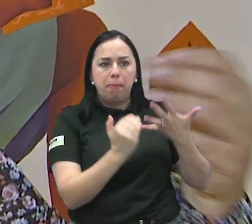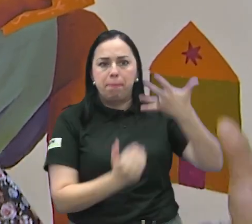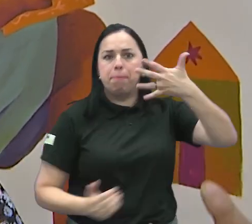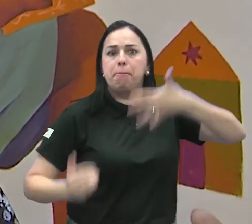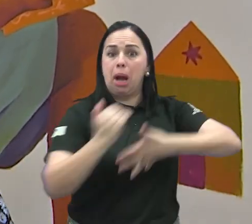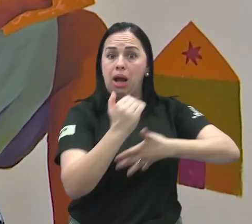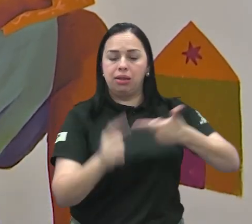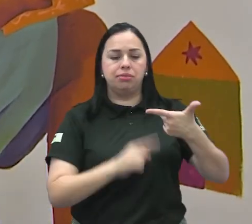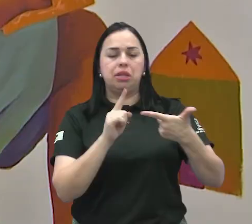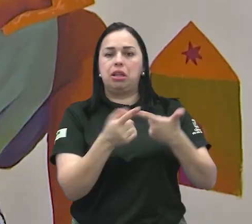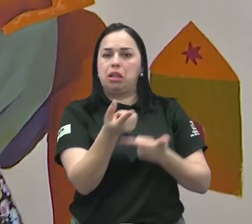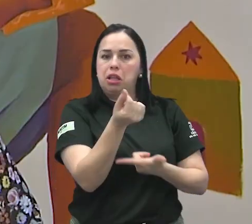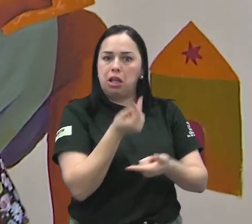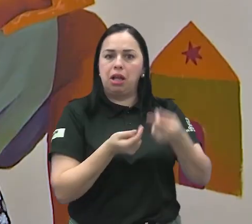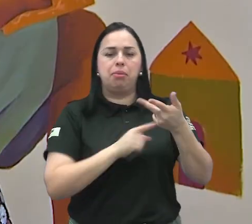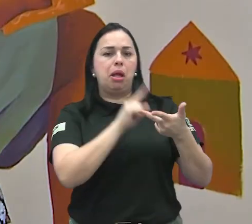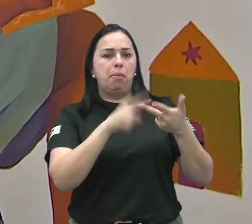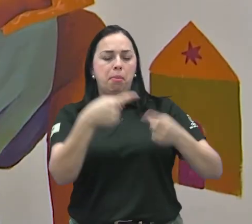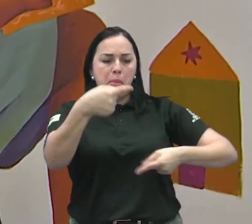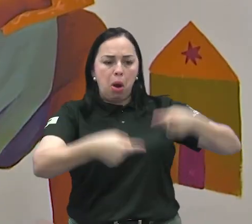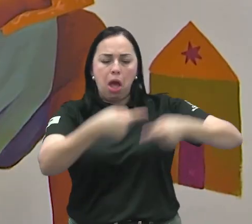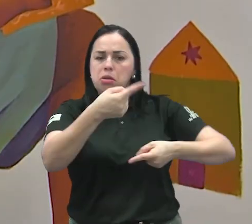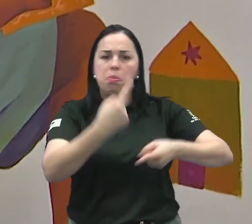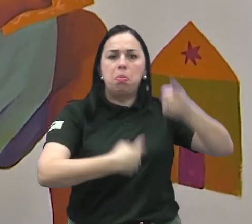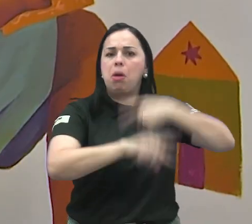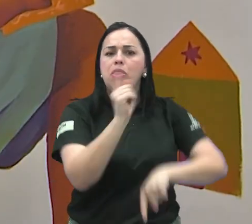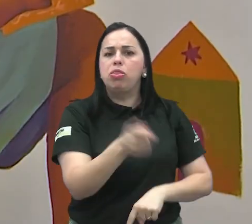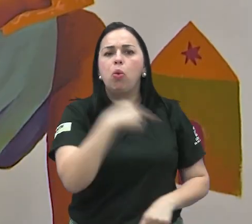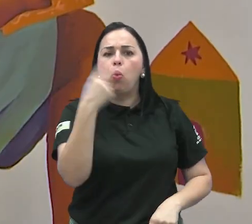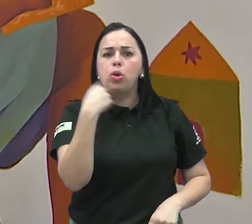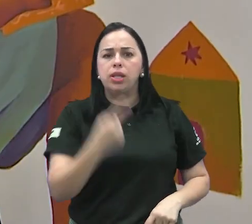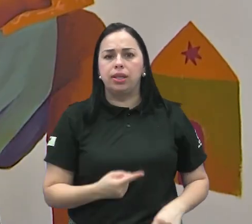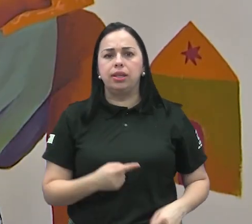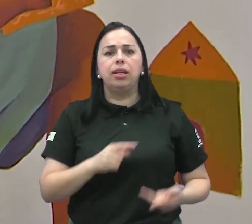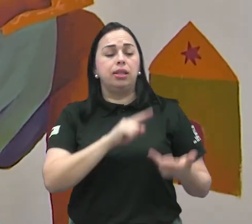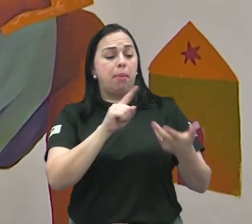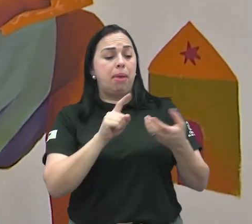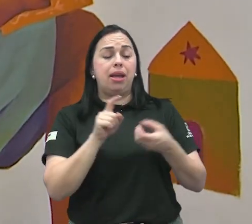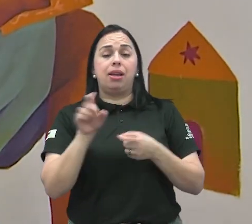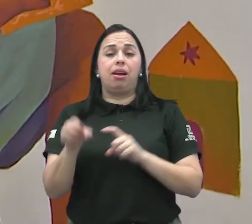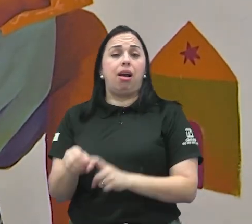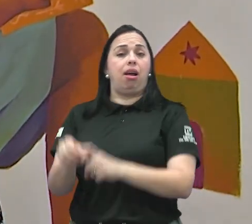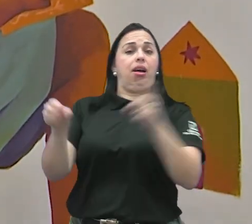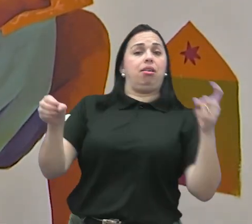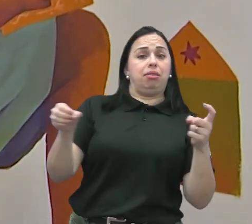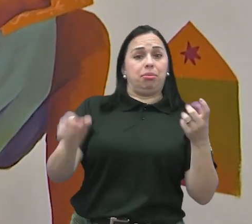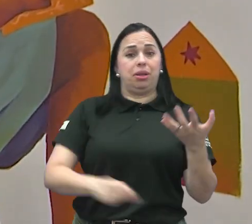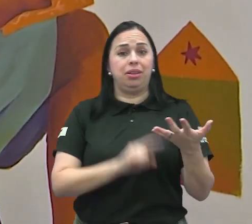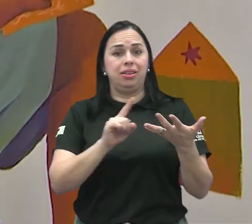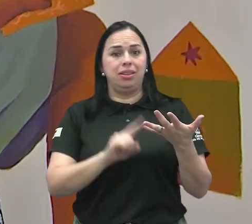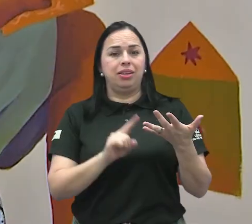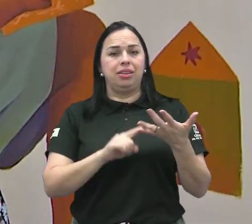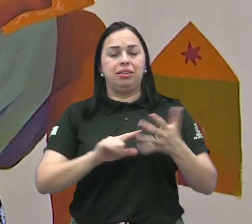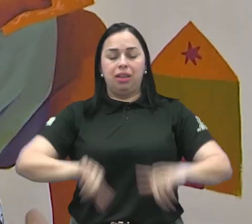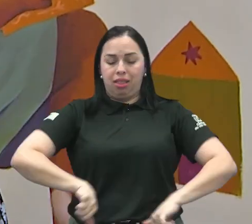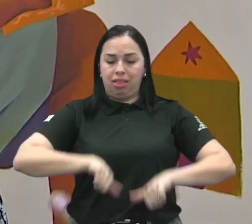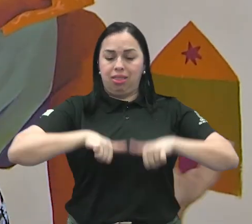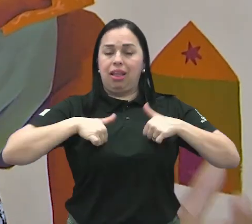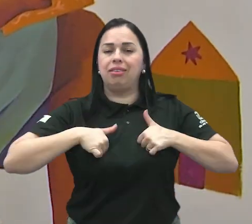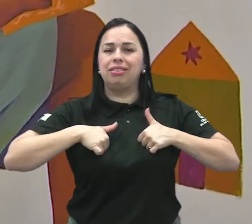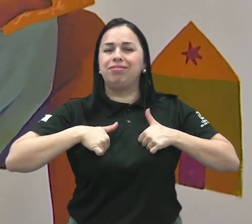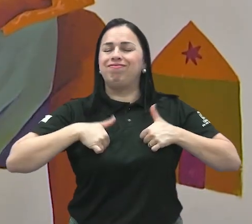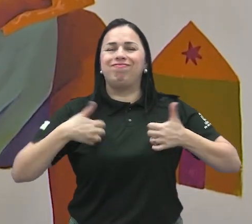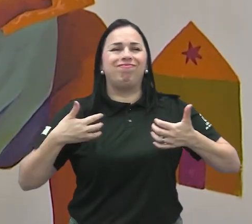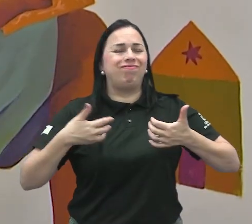uma ascensão social, tanto econômica, política, né? A gente não consegue também autonomia, né? O controle da